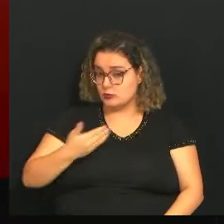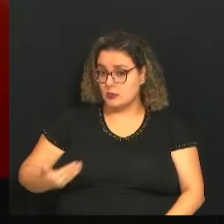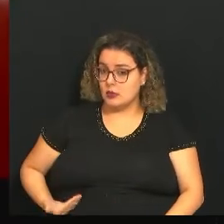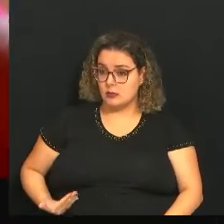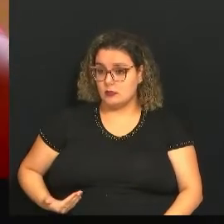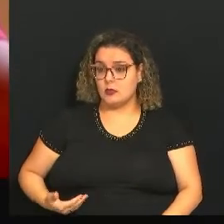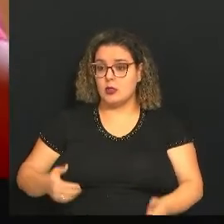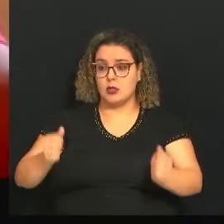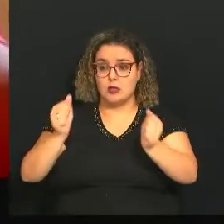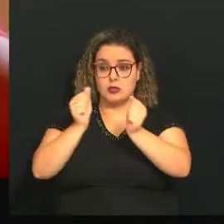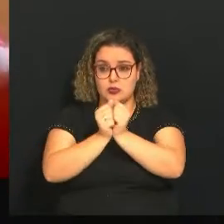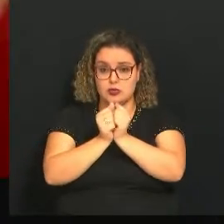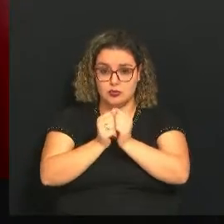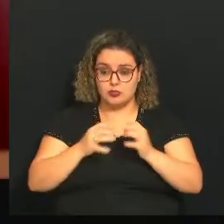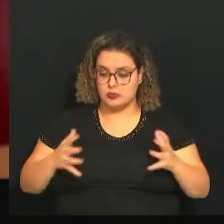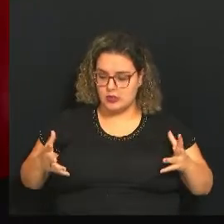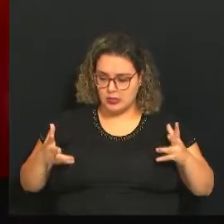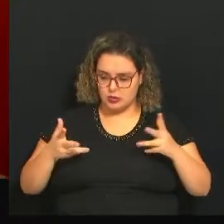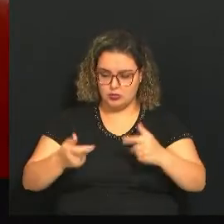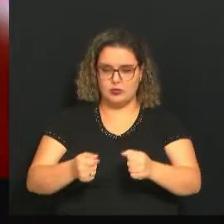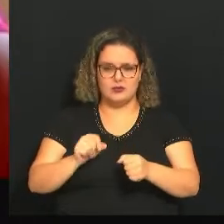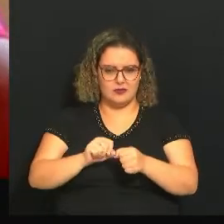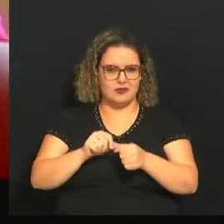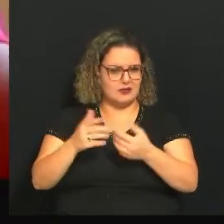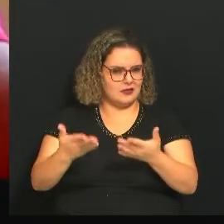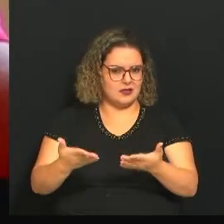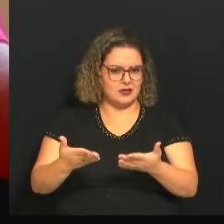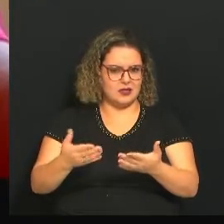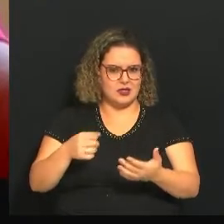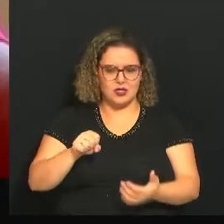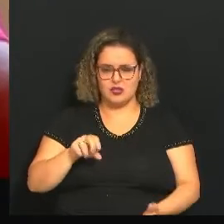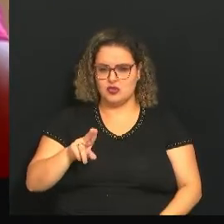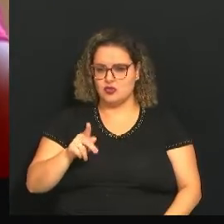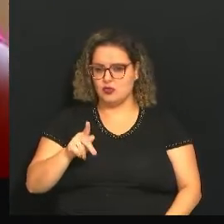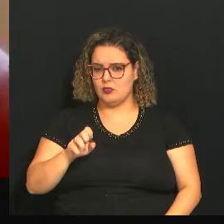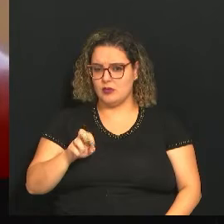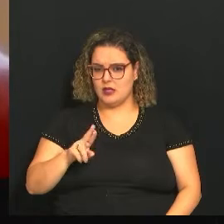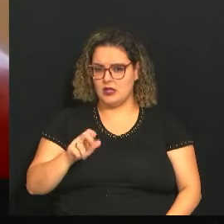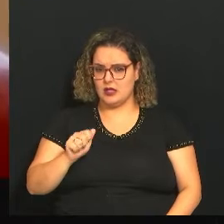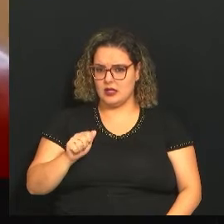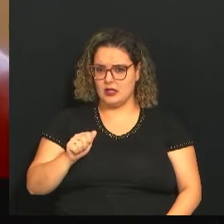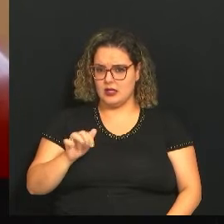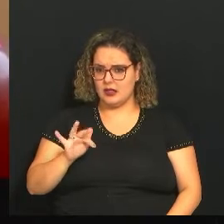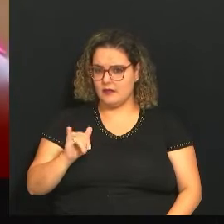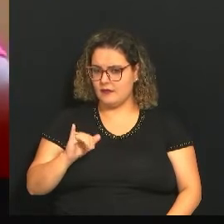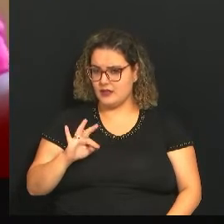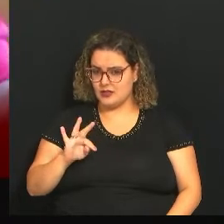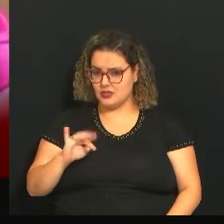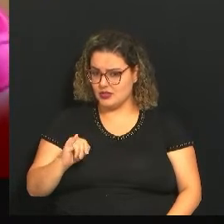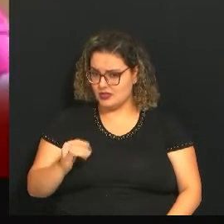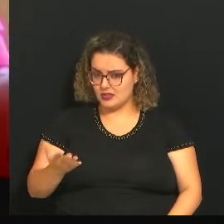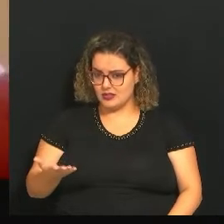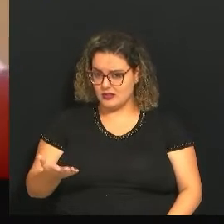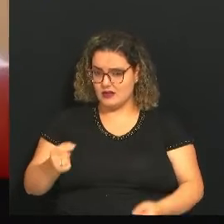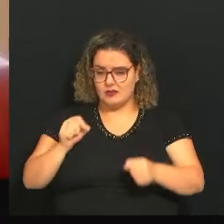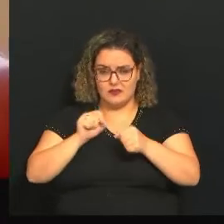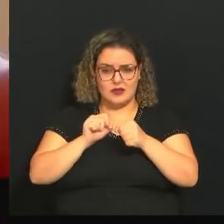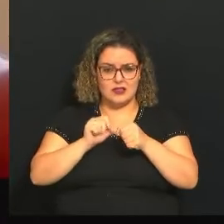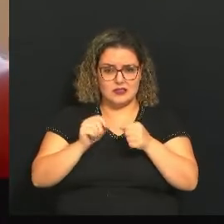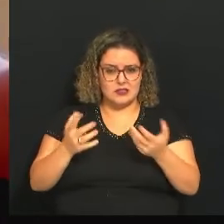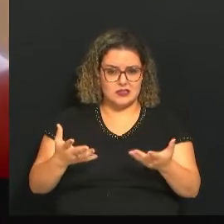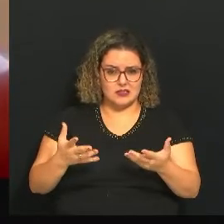e fazer esse tipo de coisa aí, gerar superávit primário para poder fazer aquele